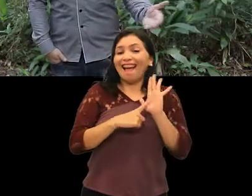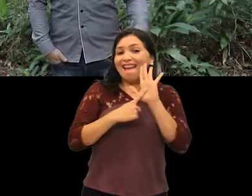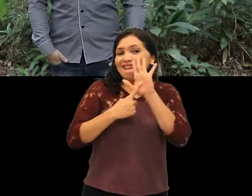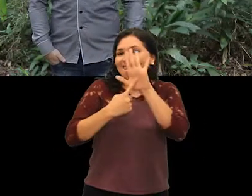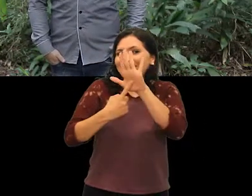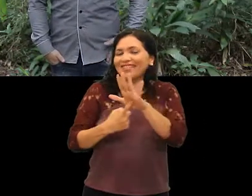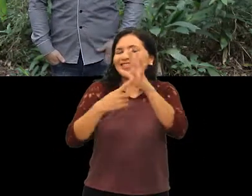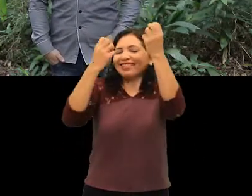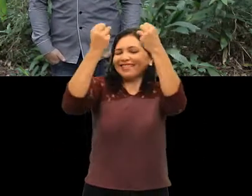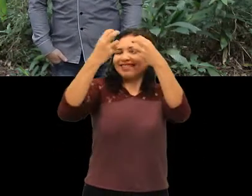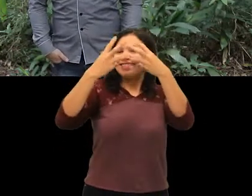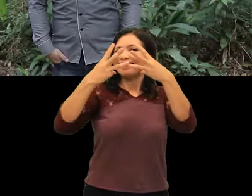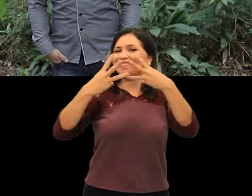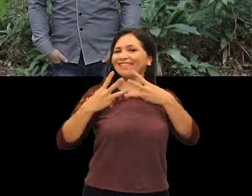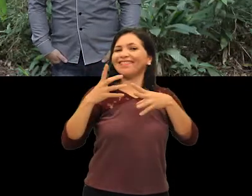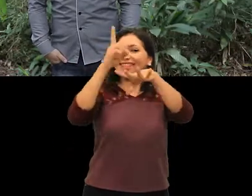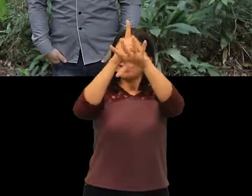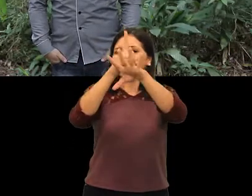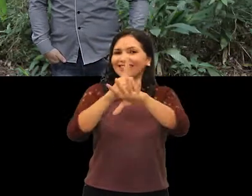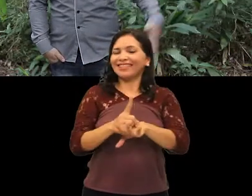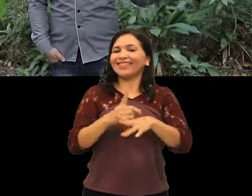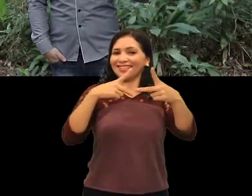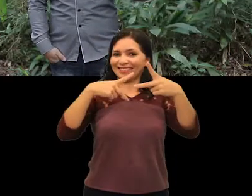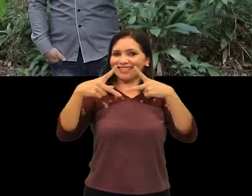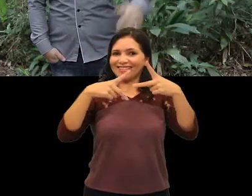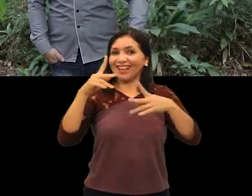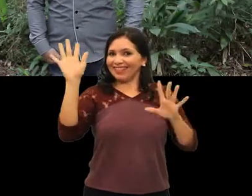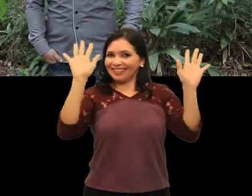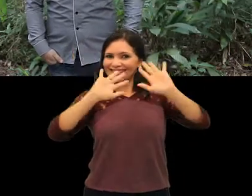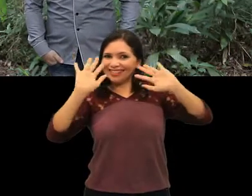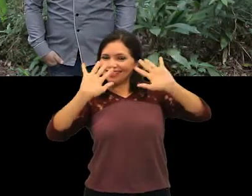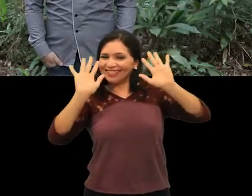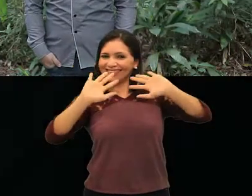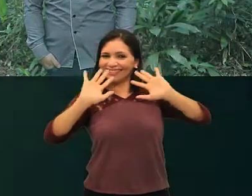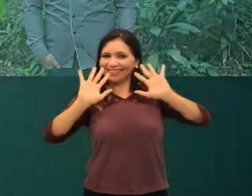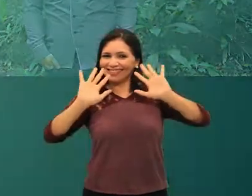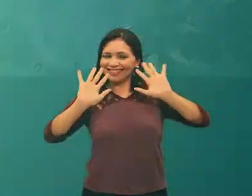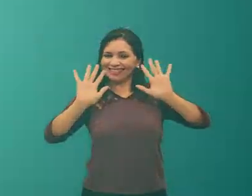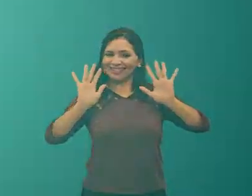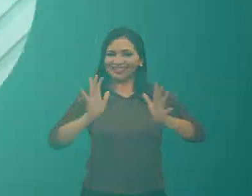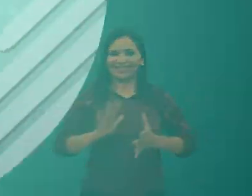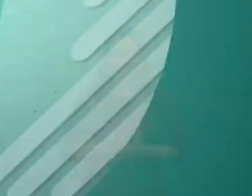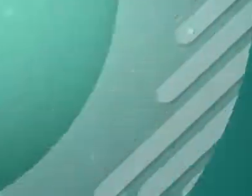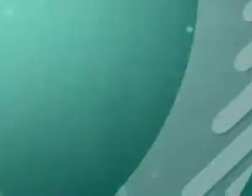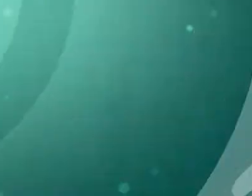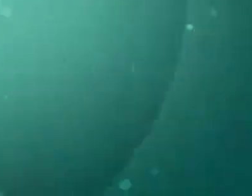essa voz de expressão que é a nossa Diocese de São José dos Campos. Até a próxima e tchau, tchau!